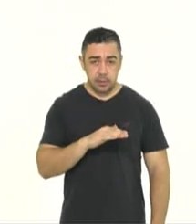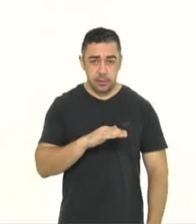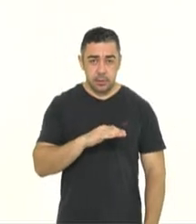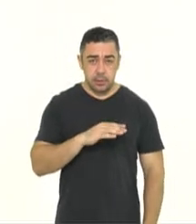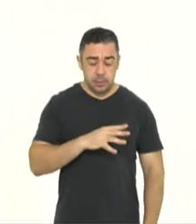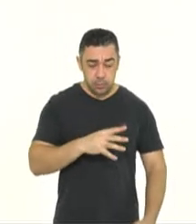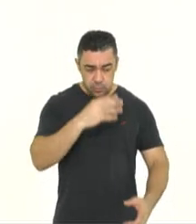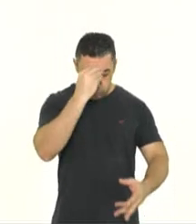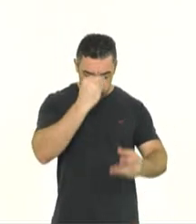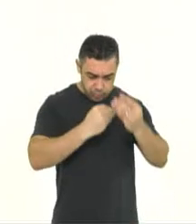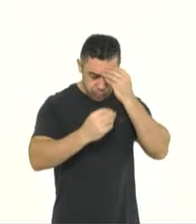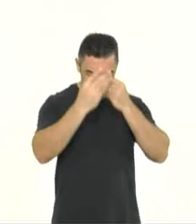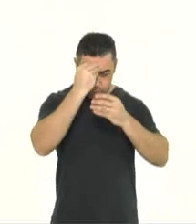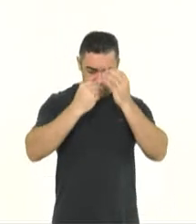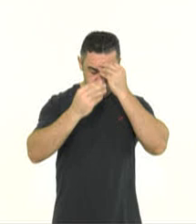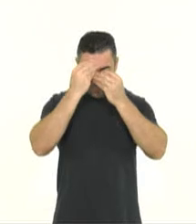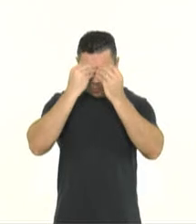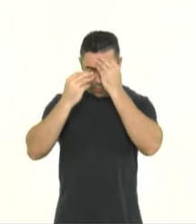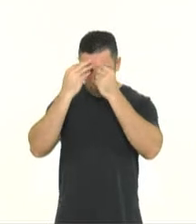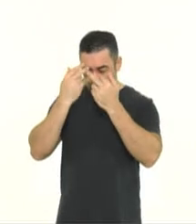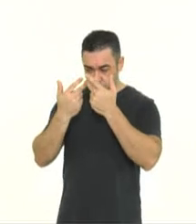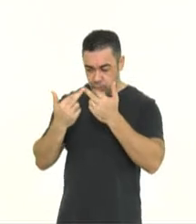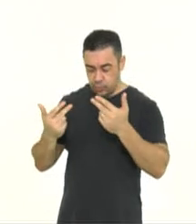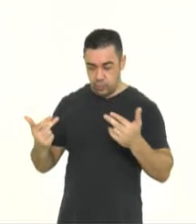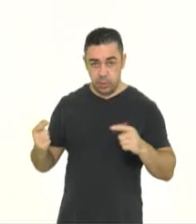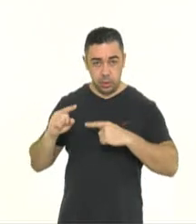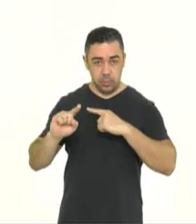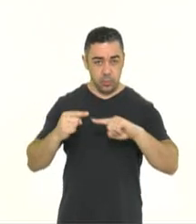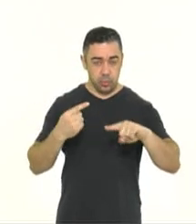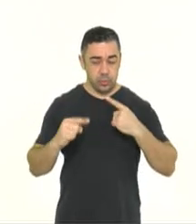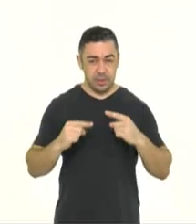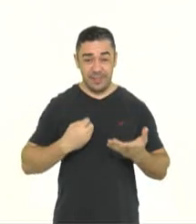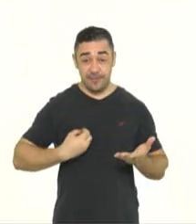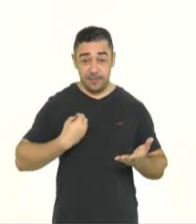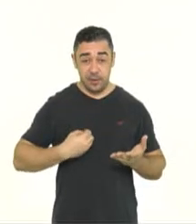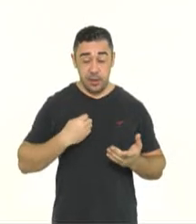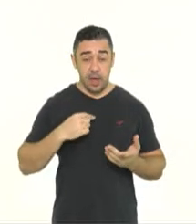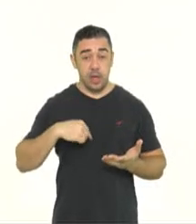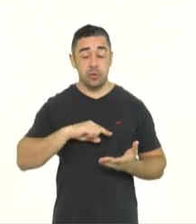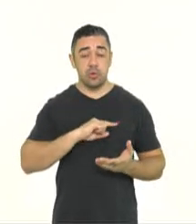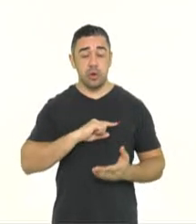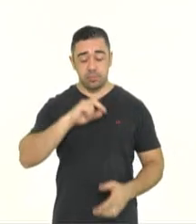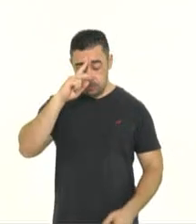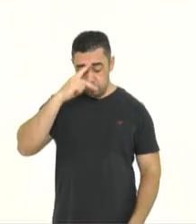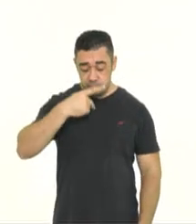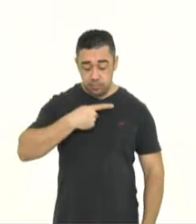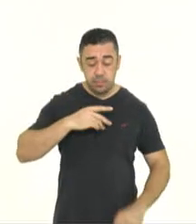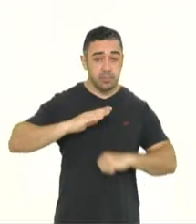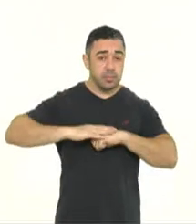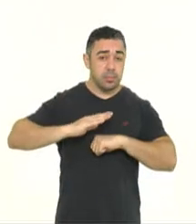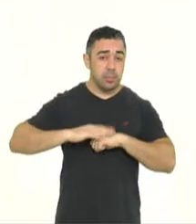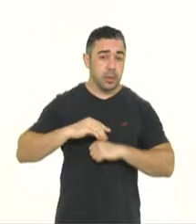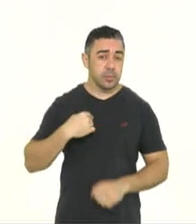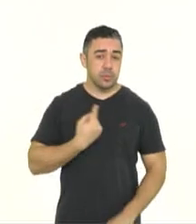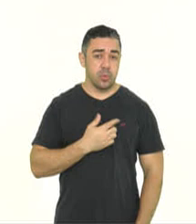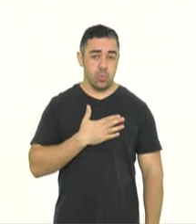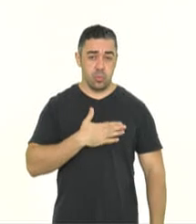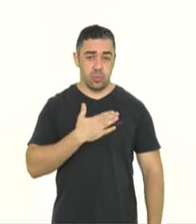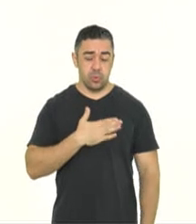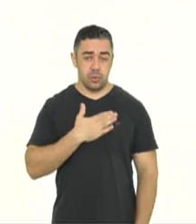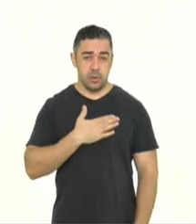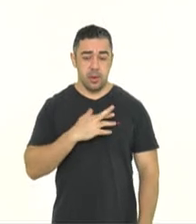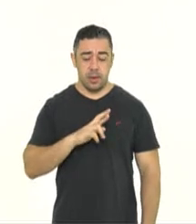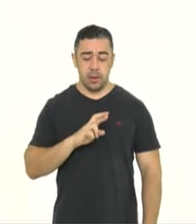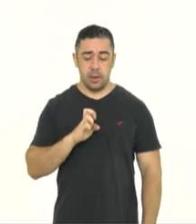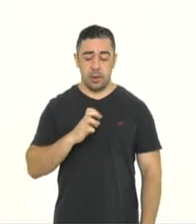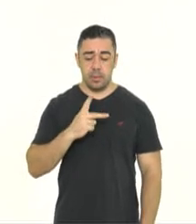de músicas na vida. Todas elas juntas formam o nosso repertório pessoal e cultural.